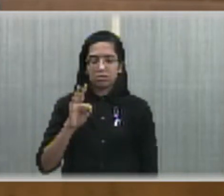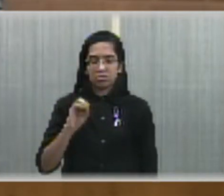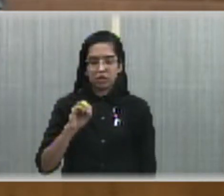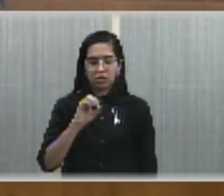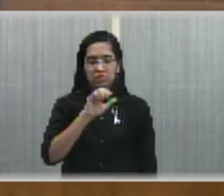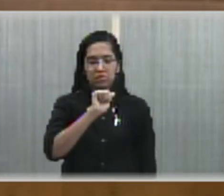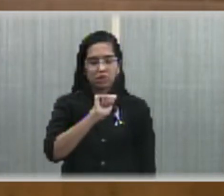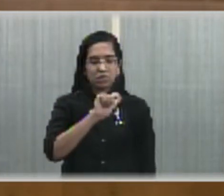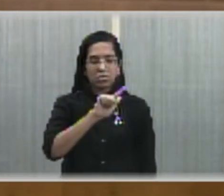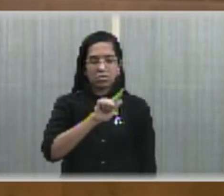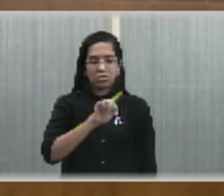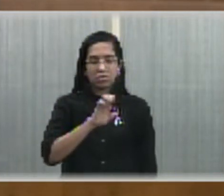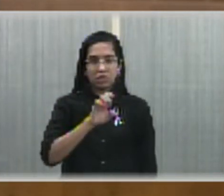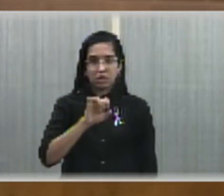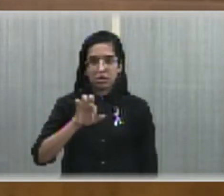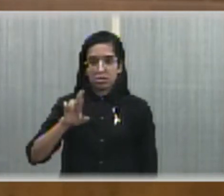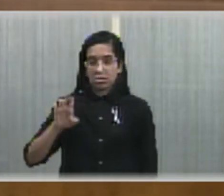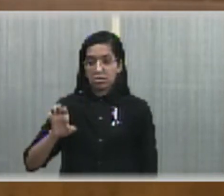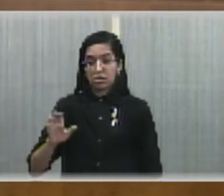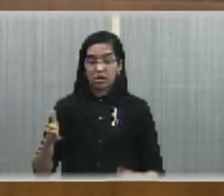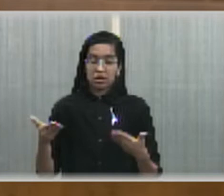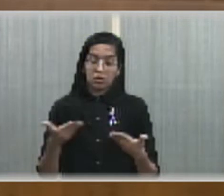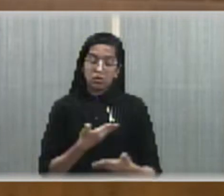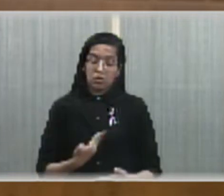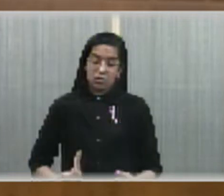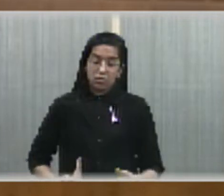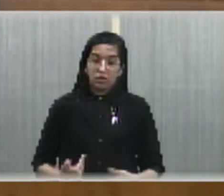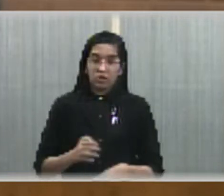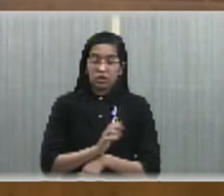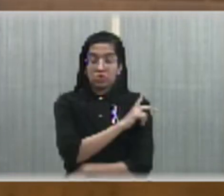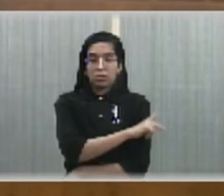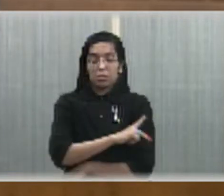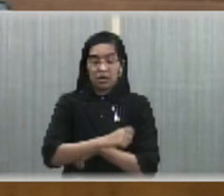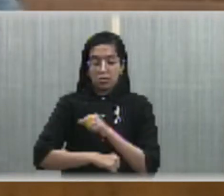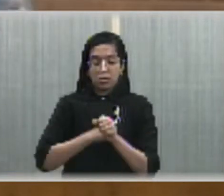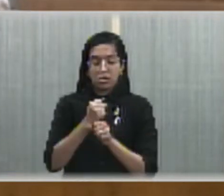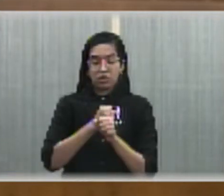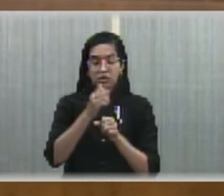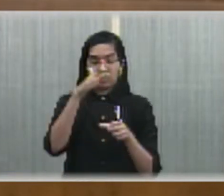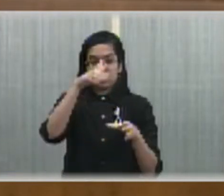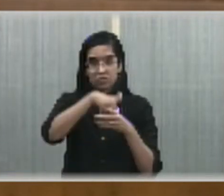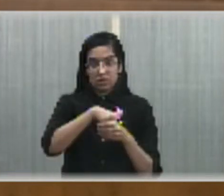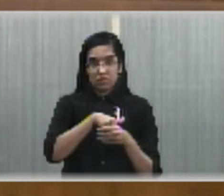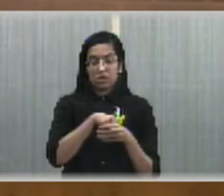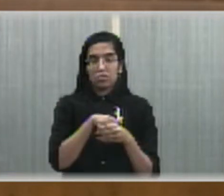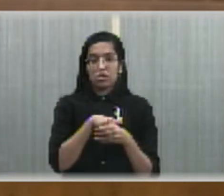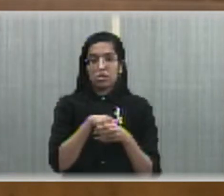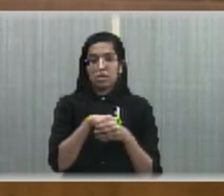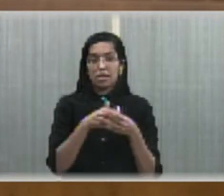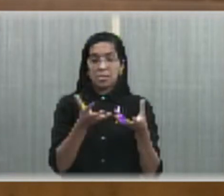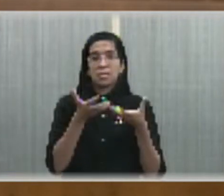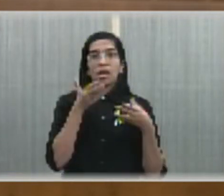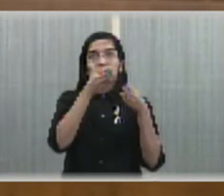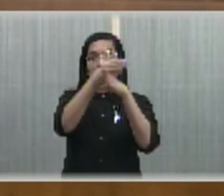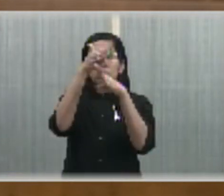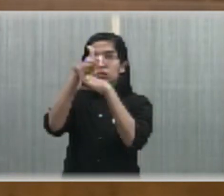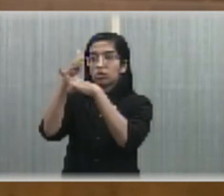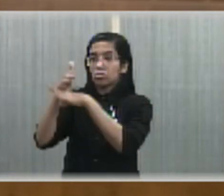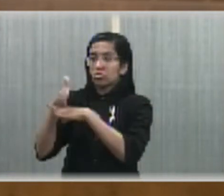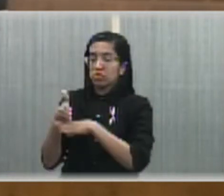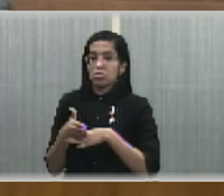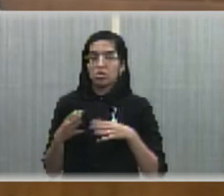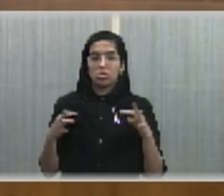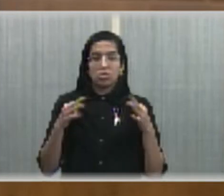Então, claro que o governo, no ano de eleição, como sempre faz, quer chegar a todos os municípios para é como